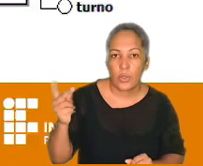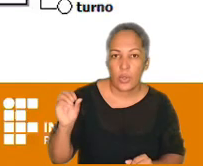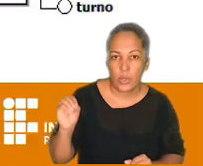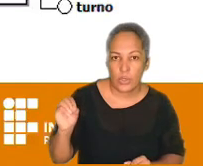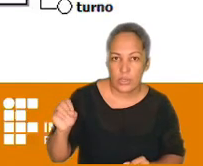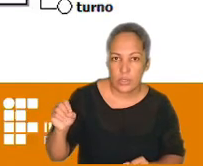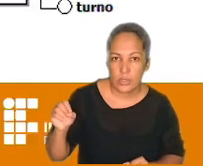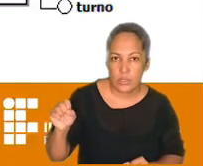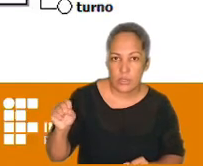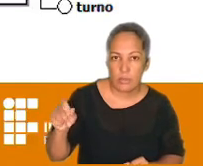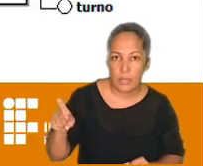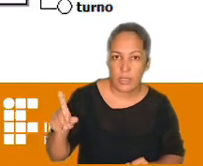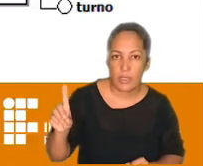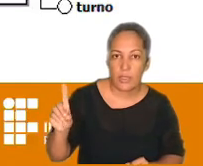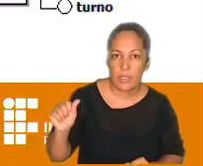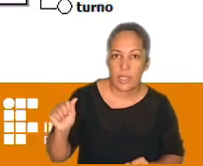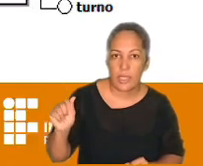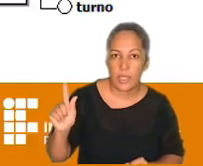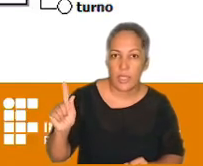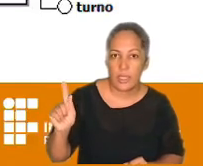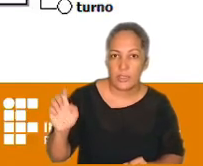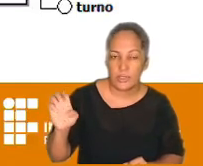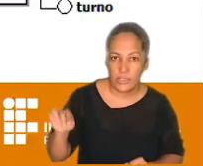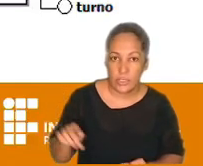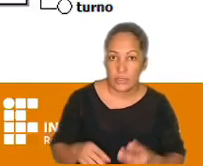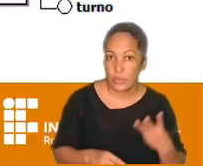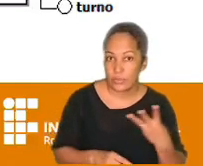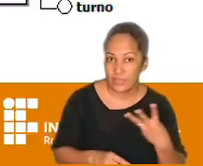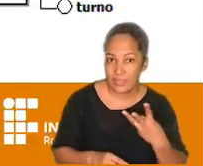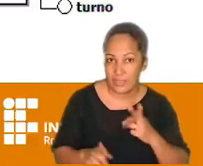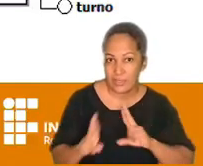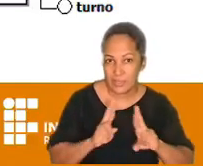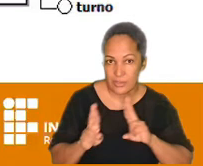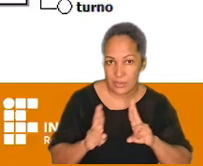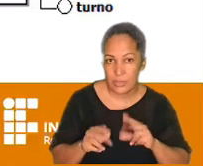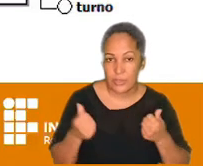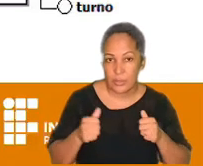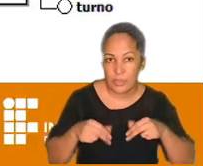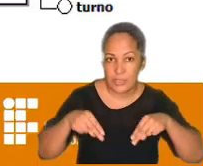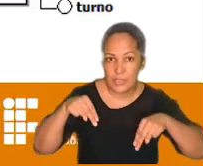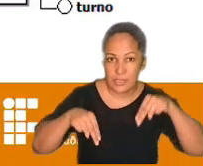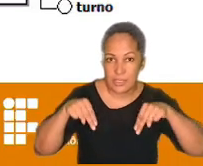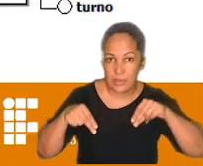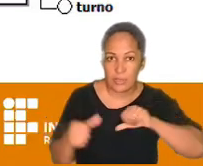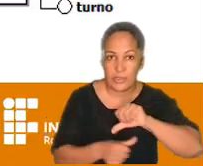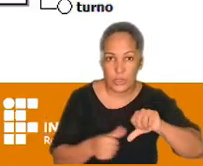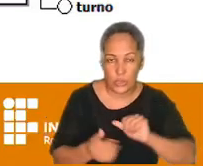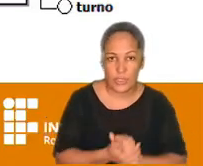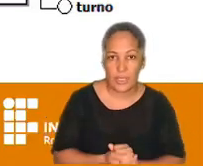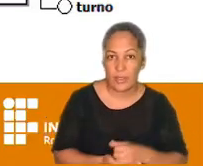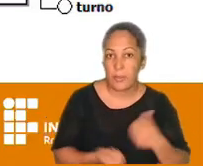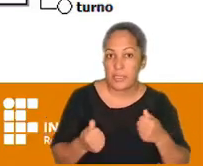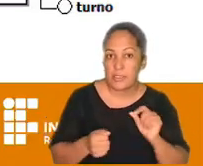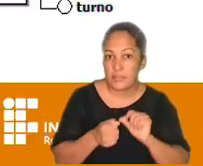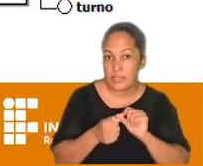o N para N entre hospedagem e cliente. Então, nós temos 3 relacionamentos que nós temos que resolver criando